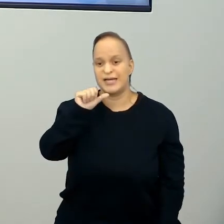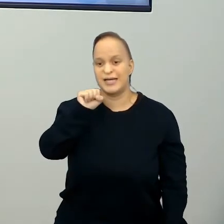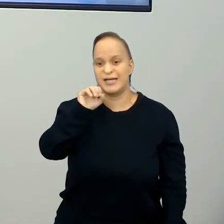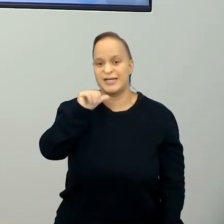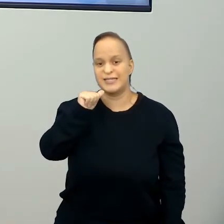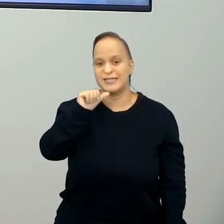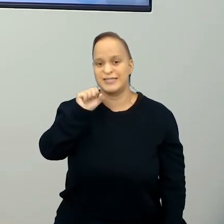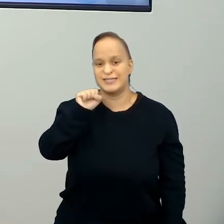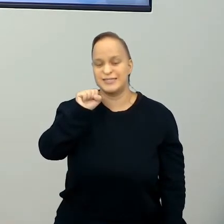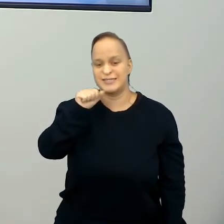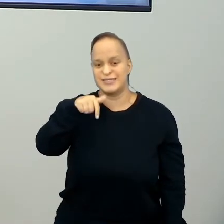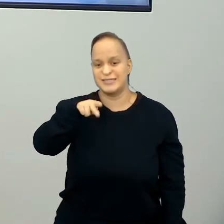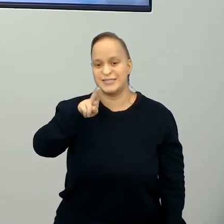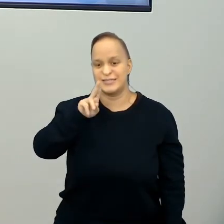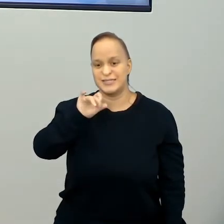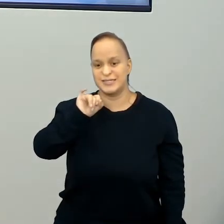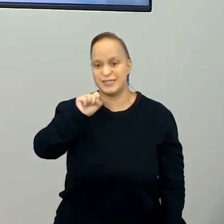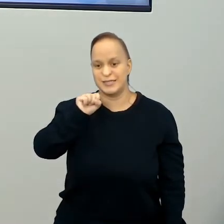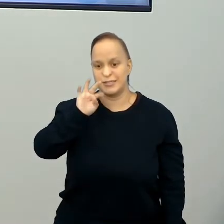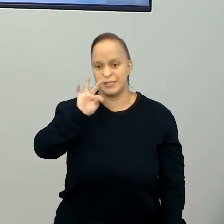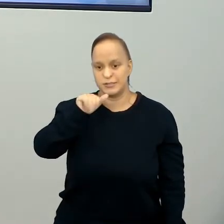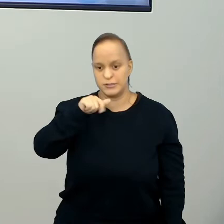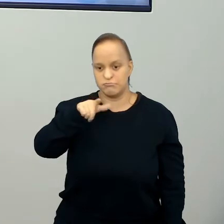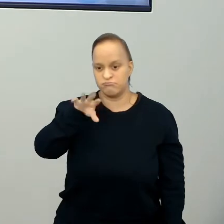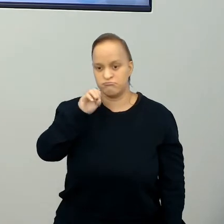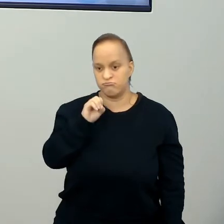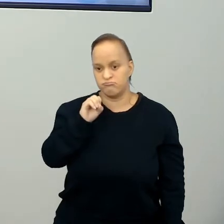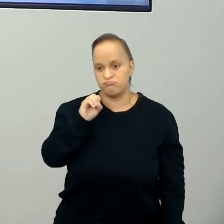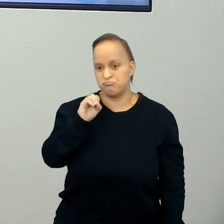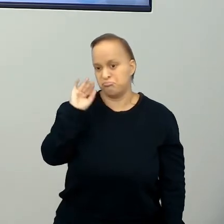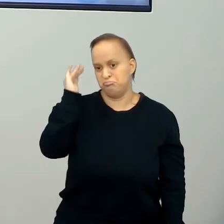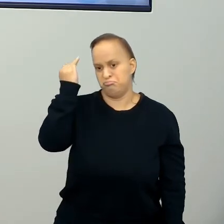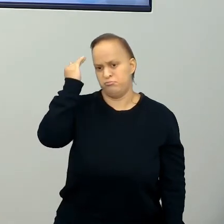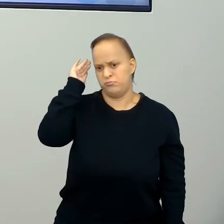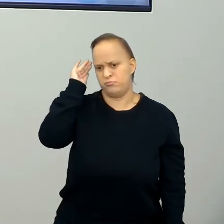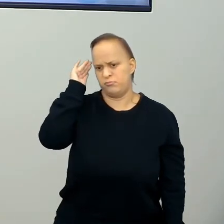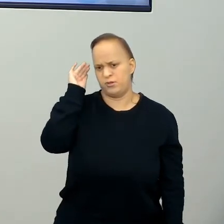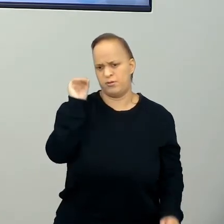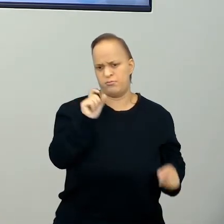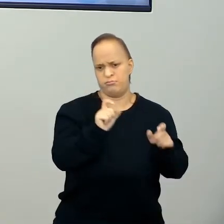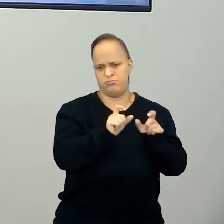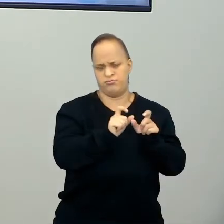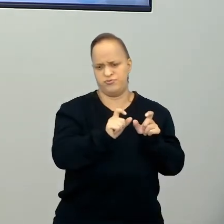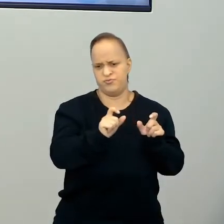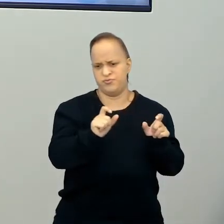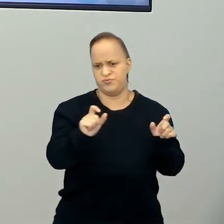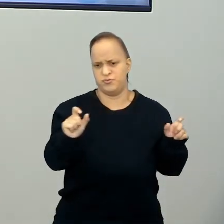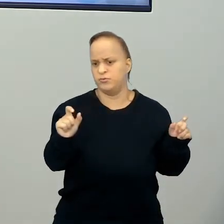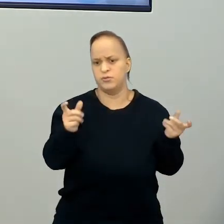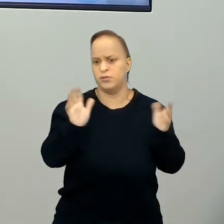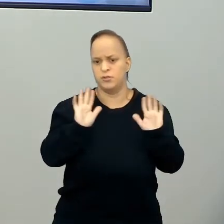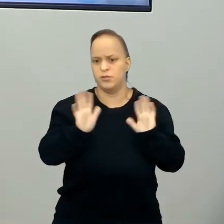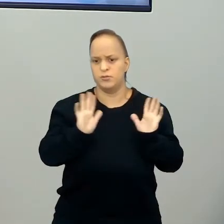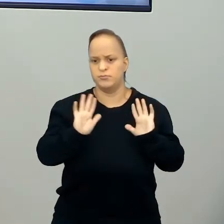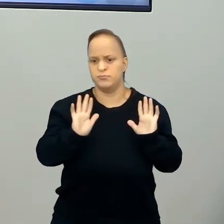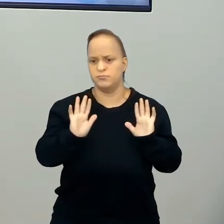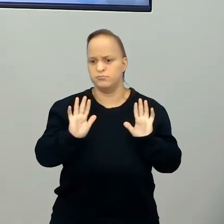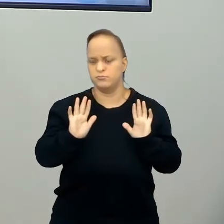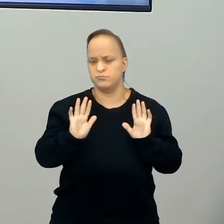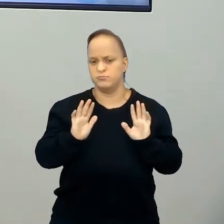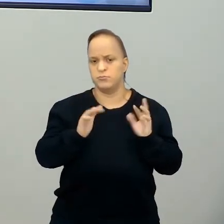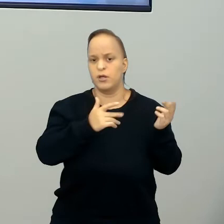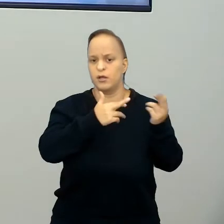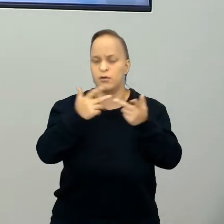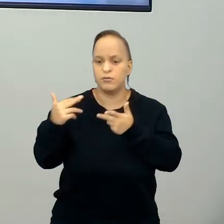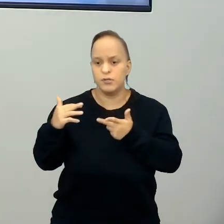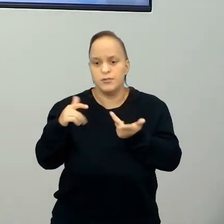não faria sentido, eles não entenderiam, né? Não estou dizendo com legenda, estou dizendo exatamente como ela tá para você agora. Provavelmente ela